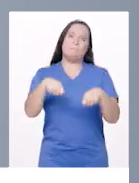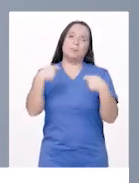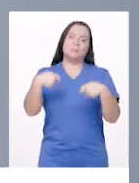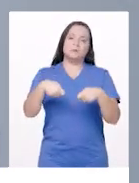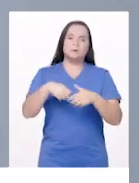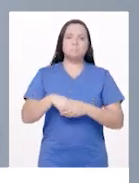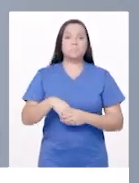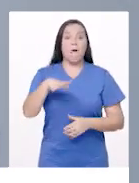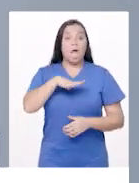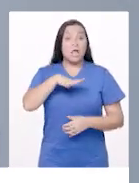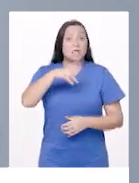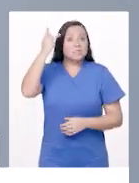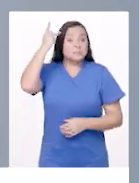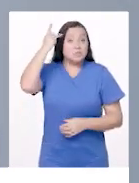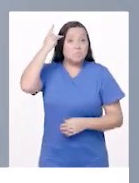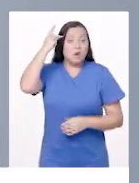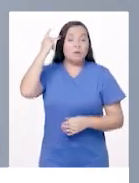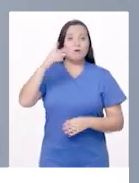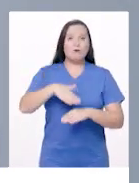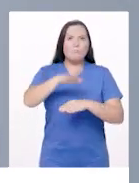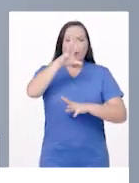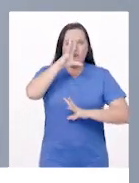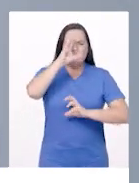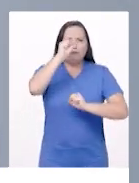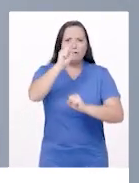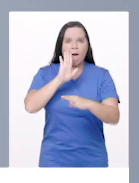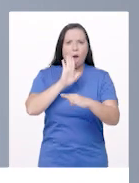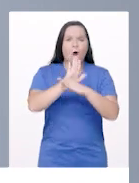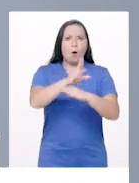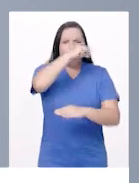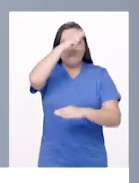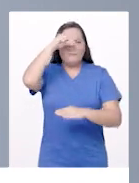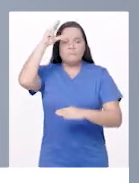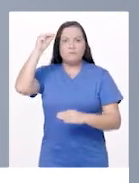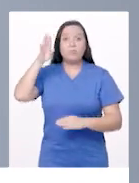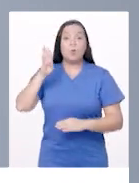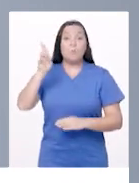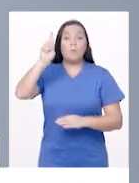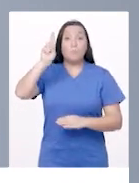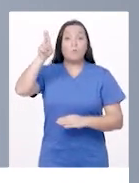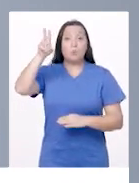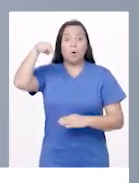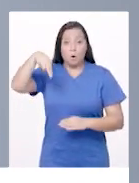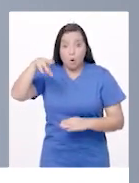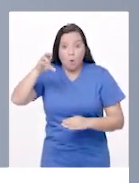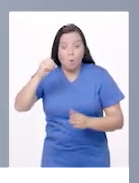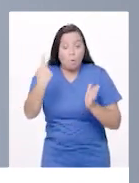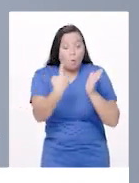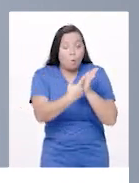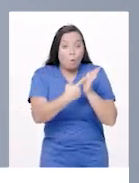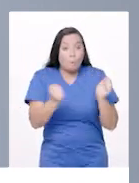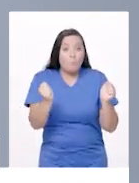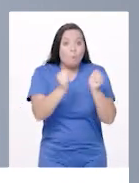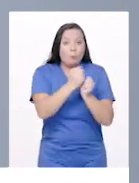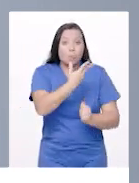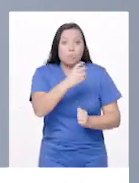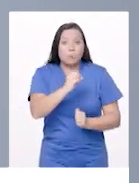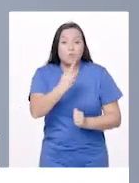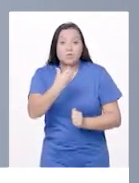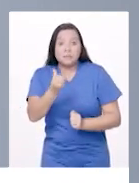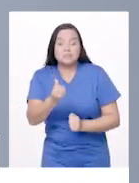mais precisam. Na cidade de São Paulo, vou ter mais força para ajudar o prefeito Bruno Covas a cumprir os compromissos que assumimos